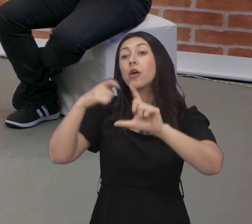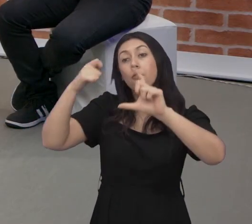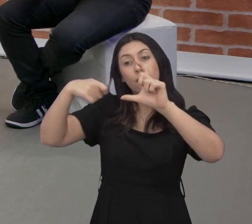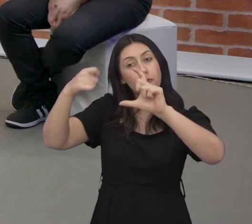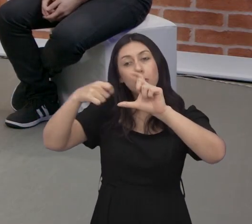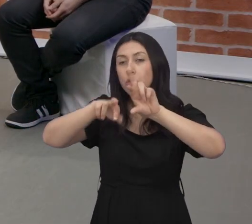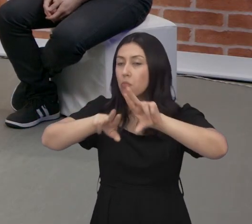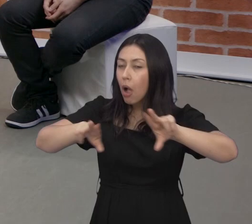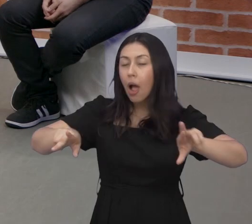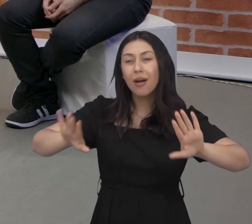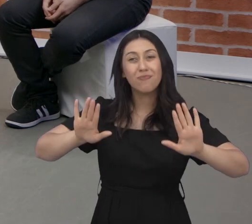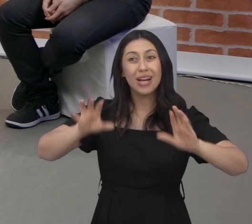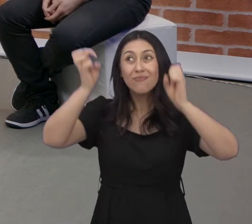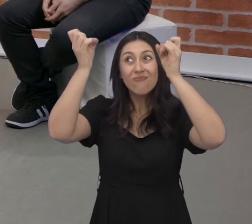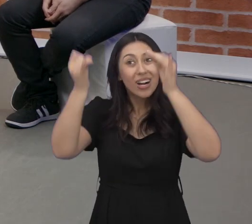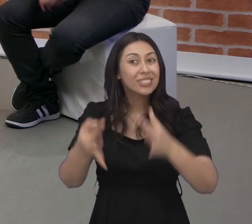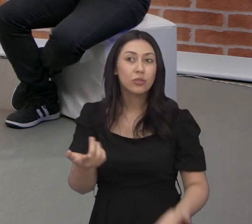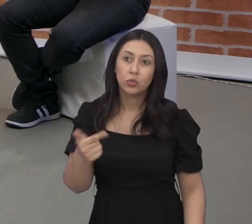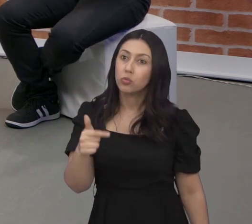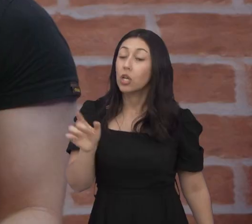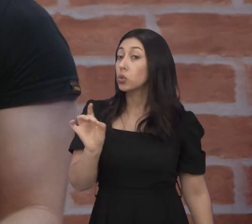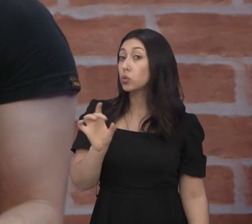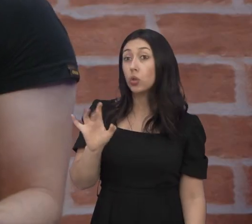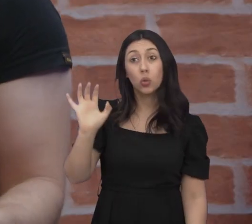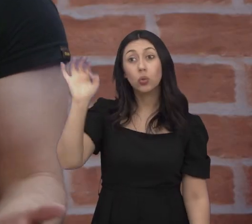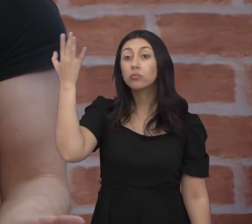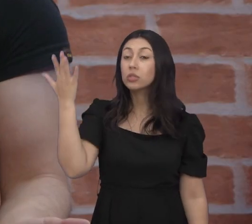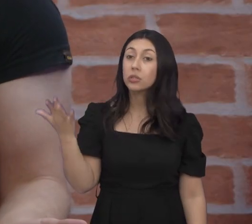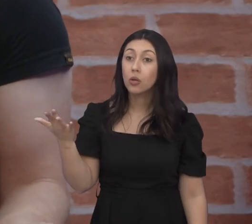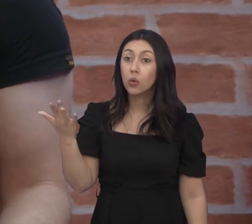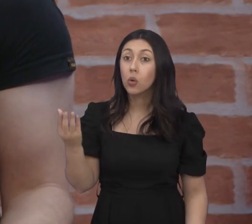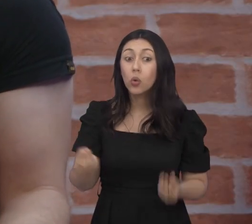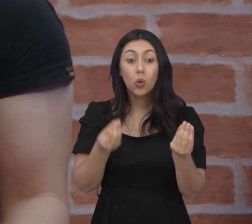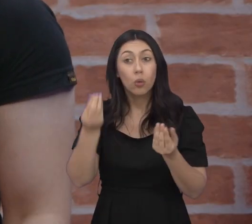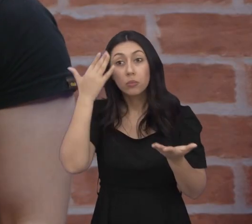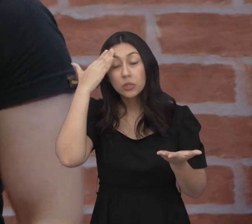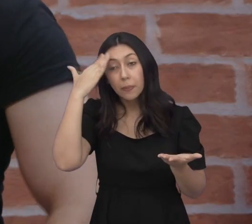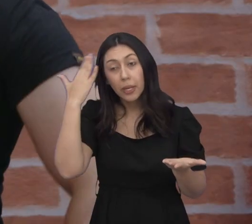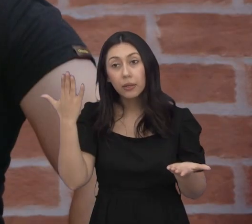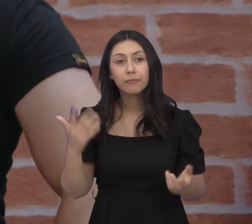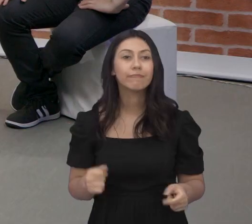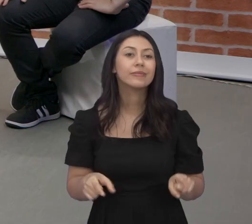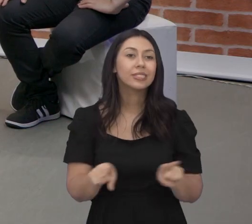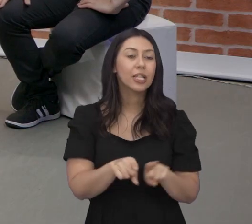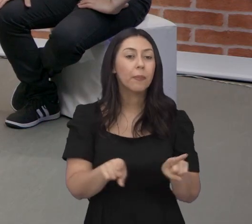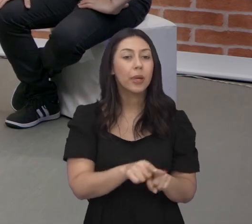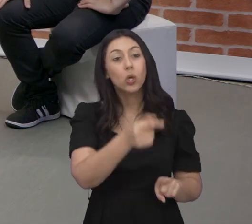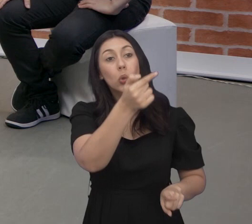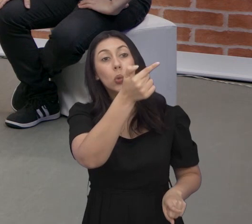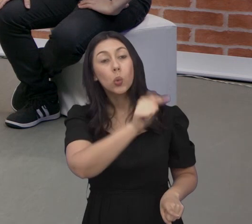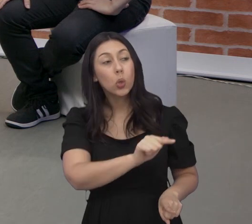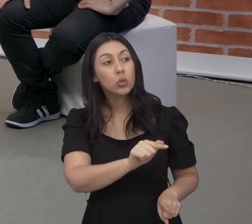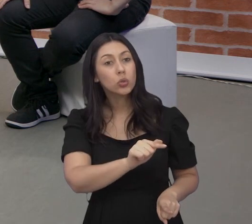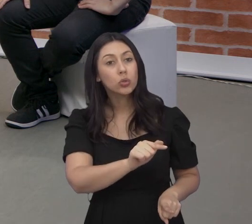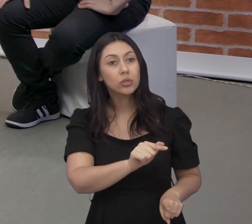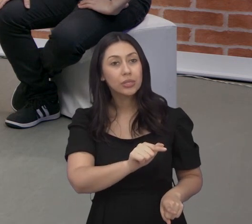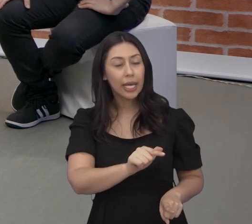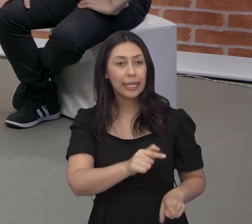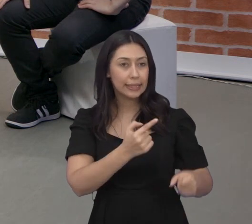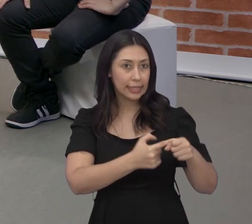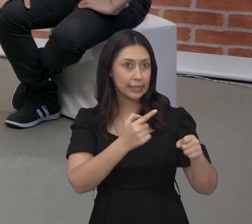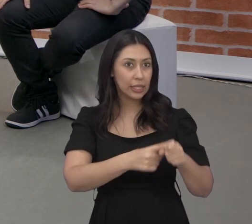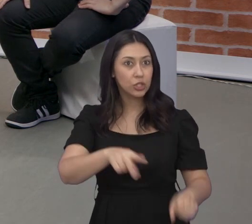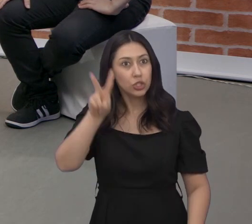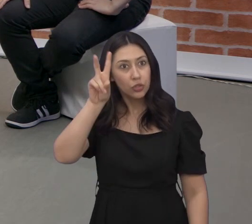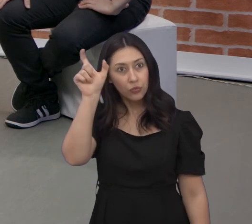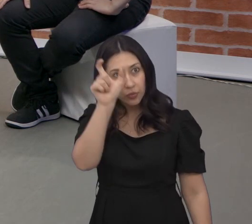em vídeo e tal, mas não tem uma explicação, só aconteceu. Não tem como saber, né? Um caso famoso, rapidamente, o caso Varginha, eu